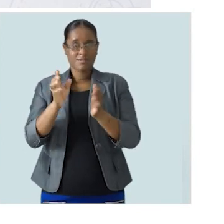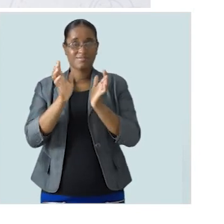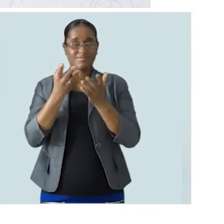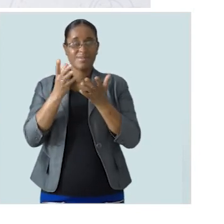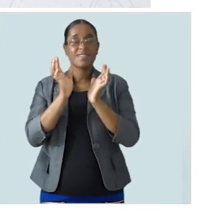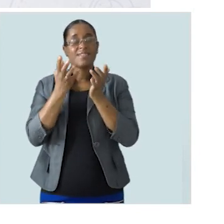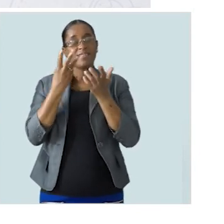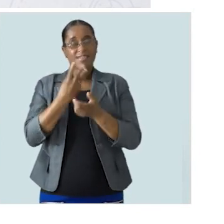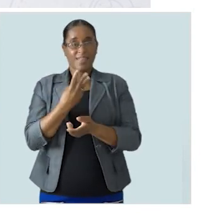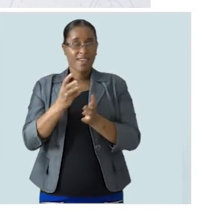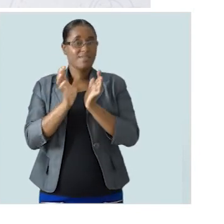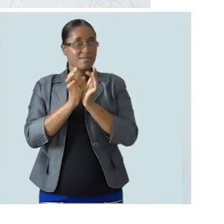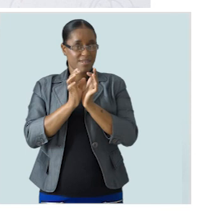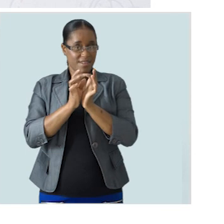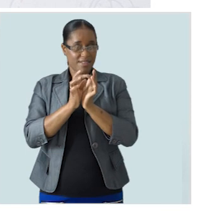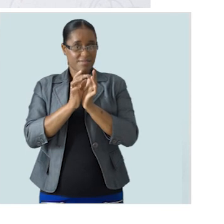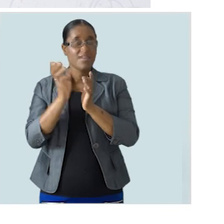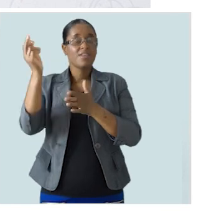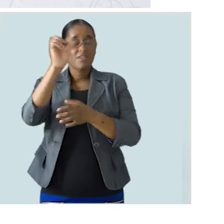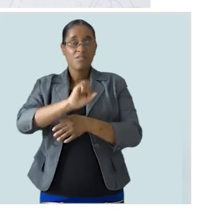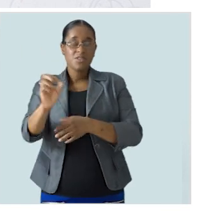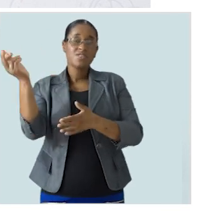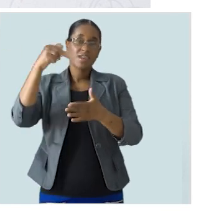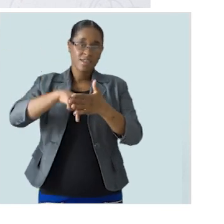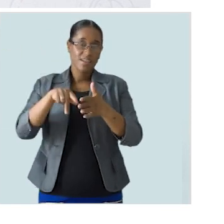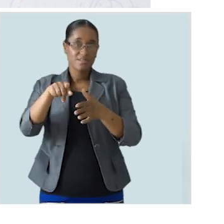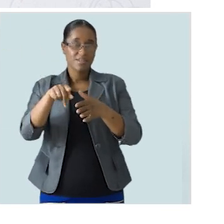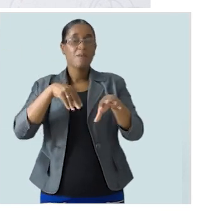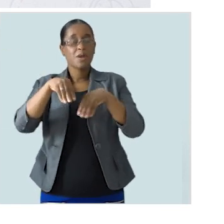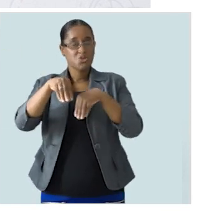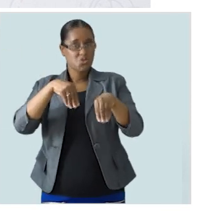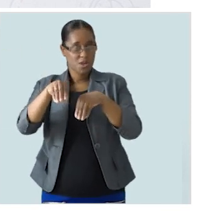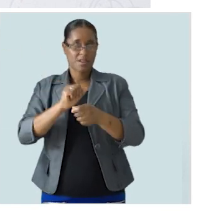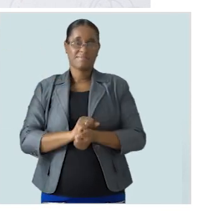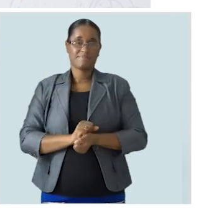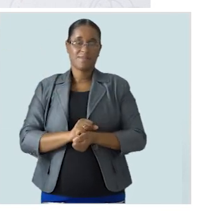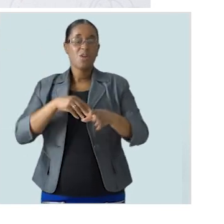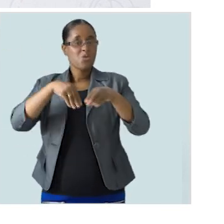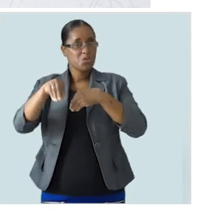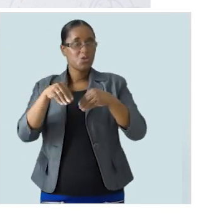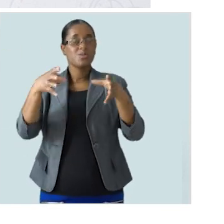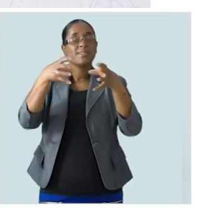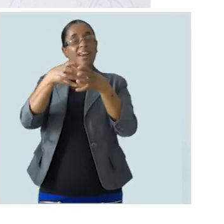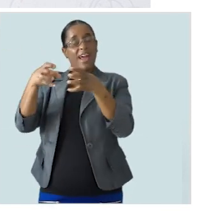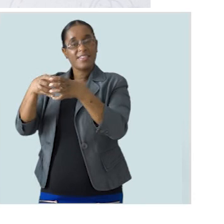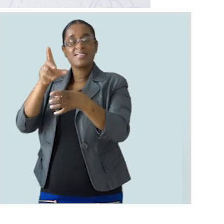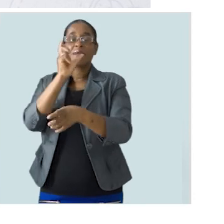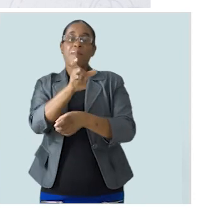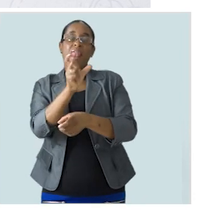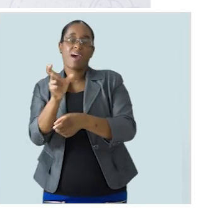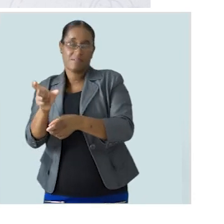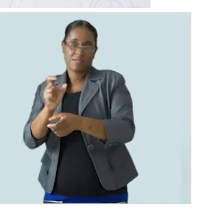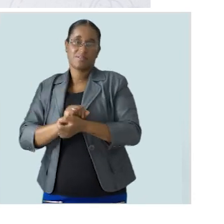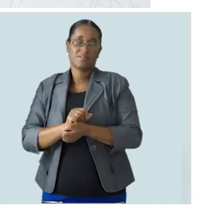vão entrar nesta página para jogar. O jogo é sobre classes de palavras, é o que